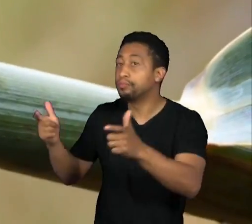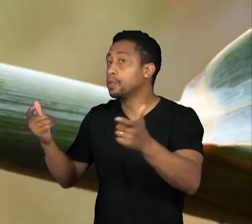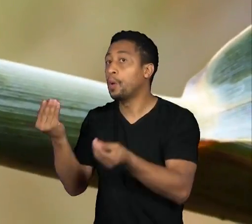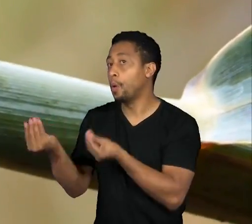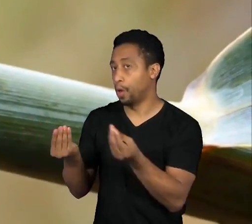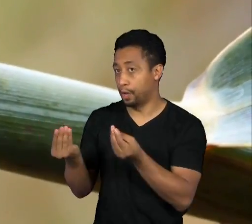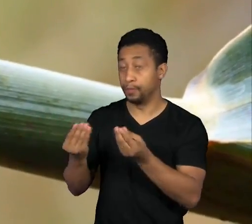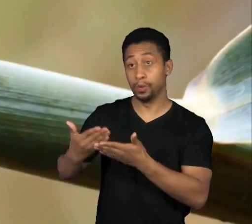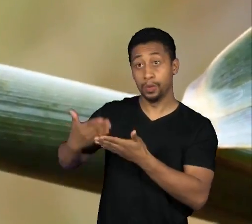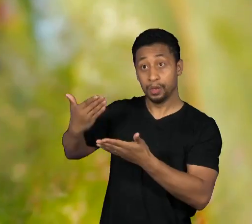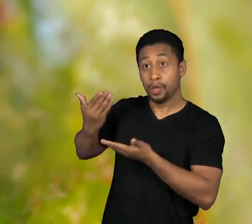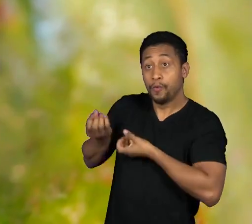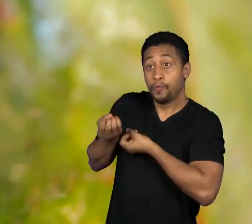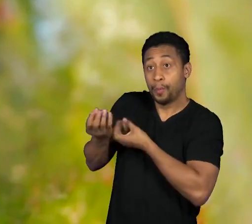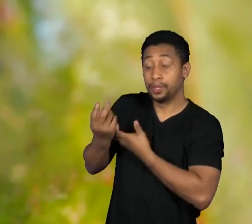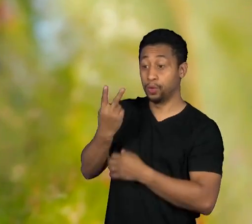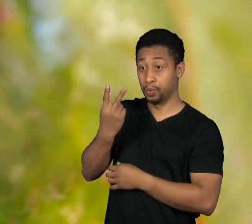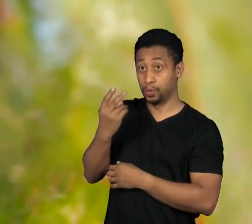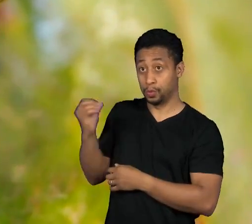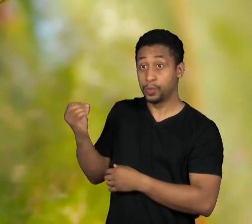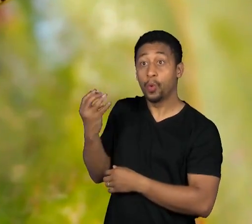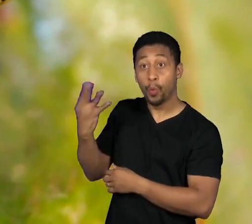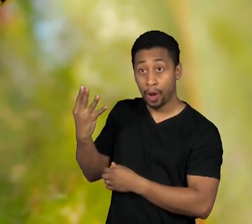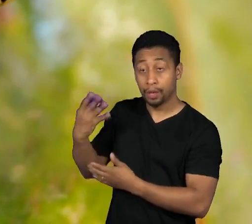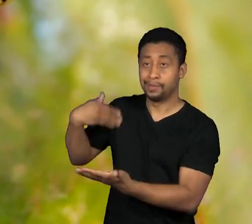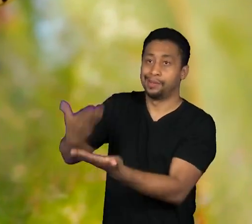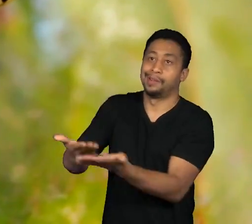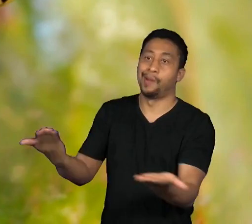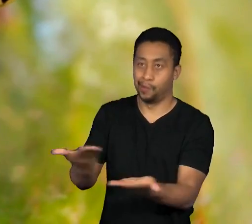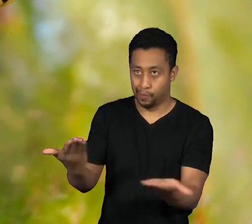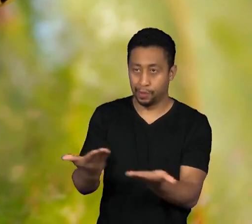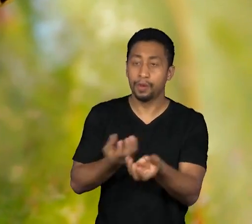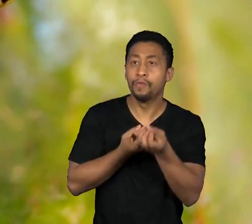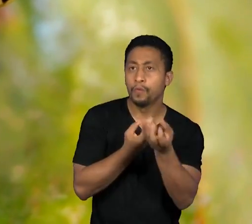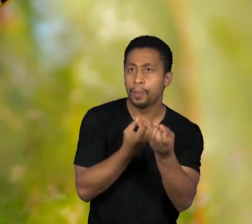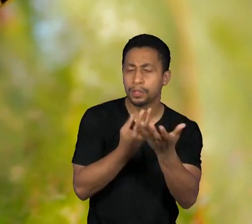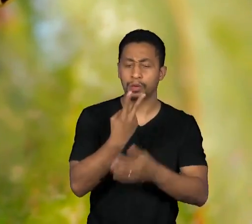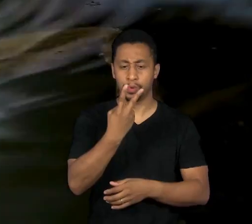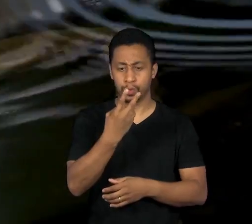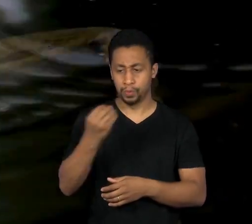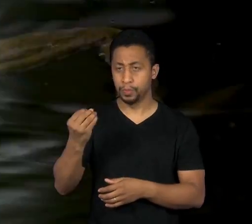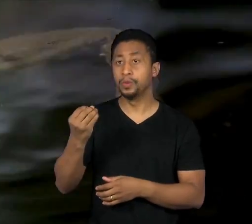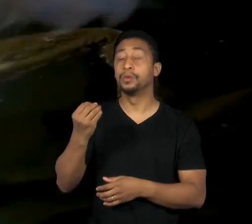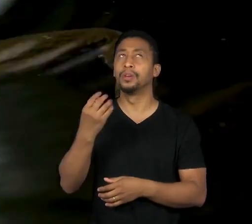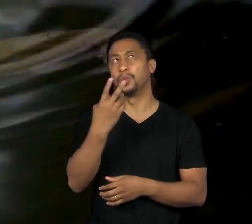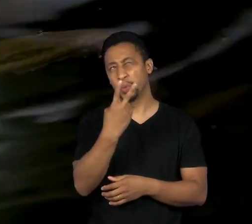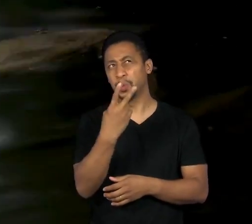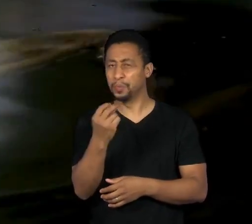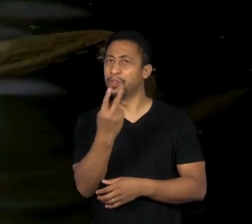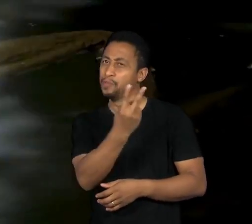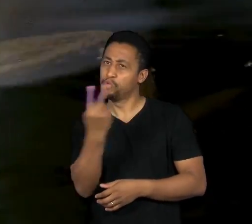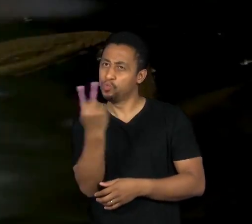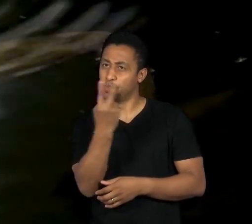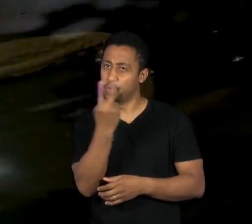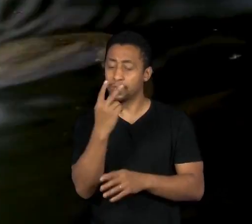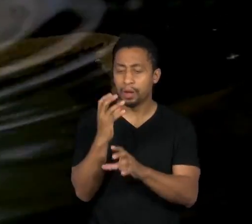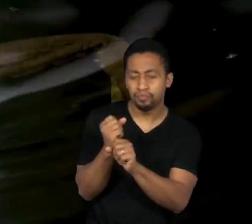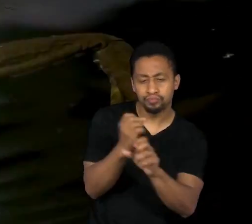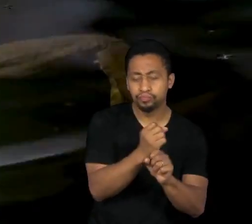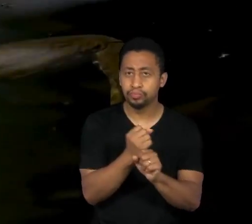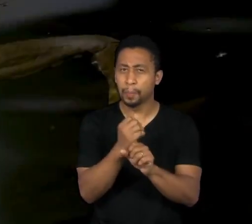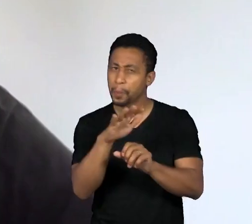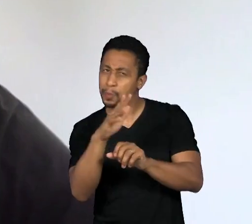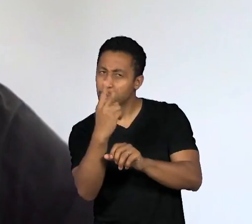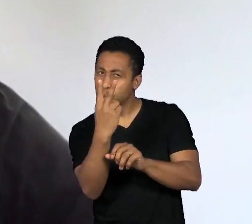2004. Os dados foram atualizados até o ano de 2022, com mais de 2.200 espécies